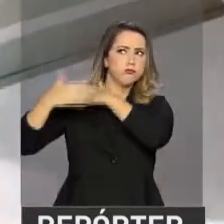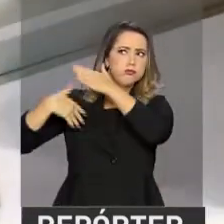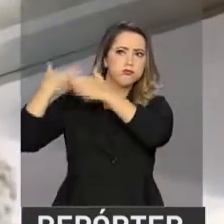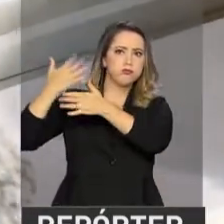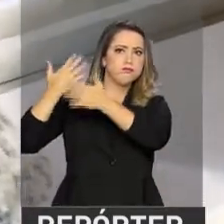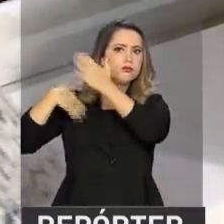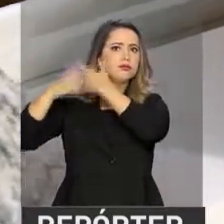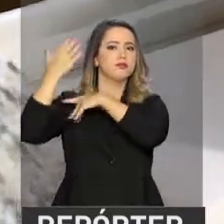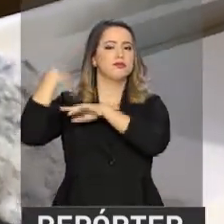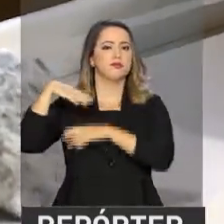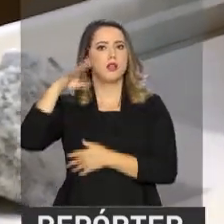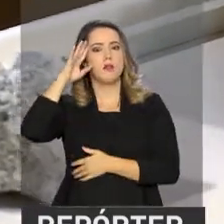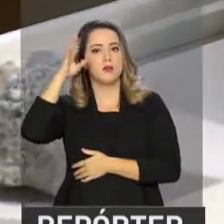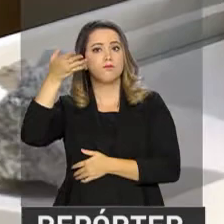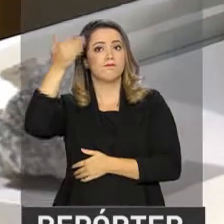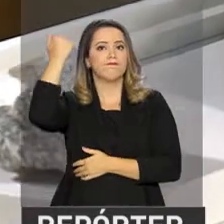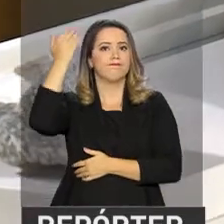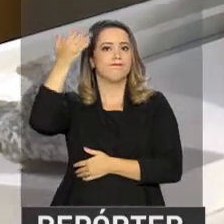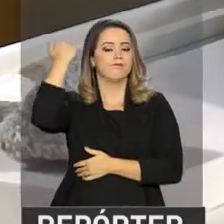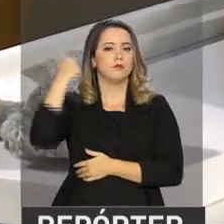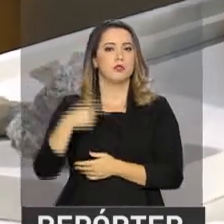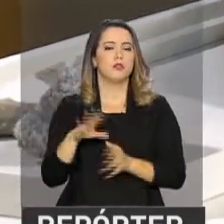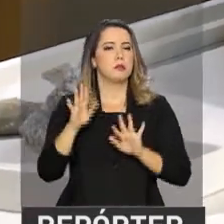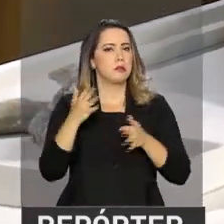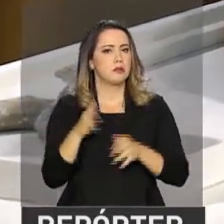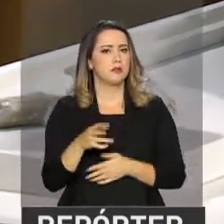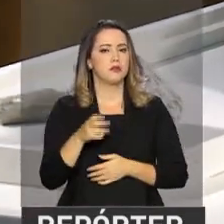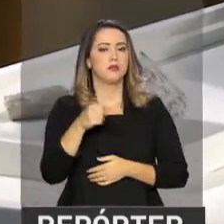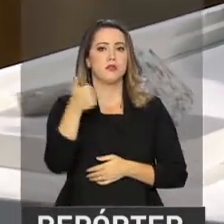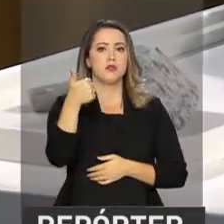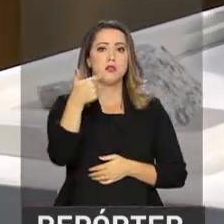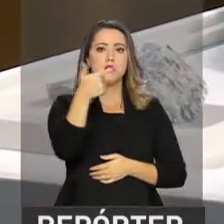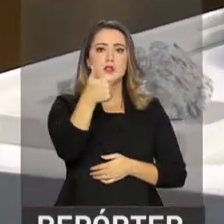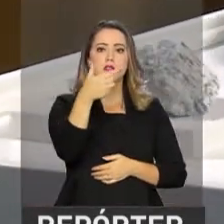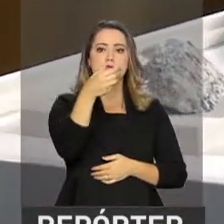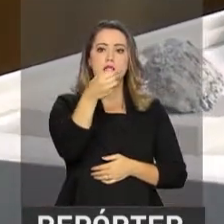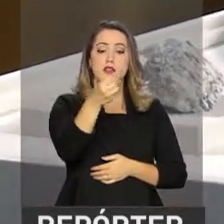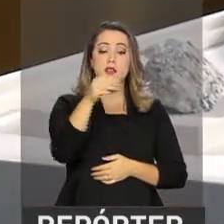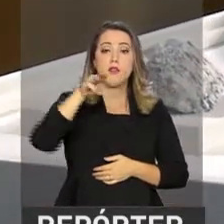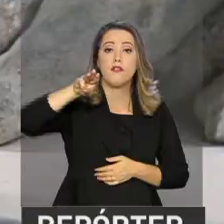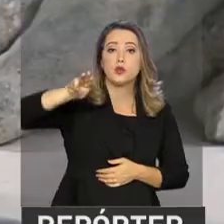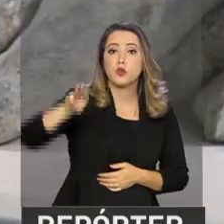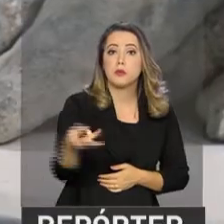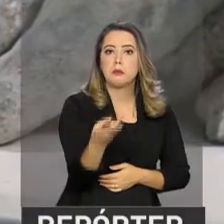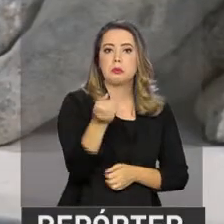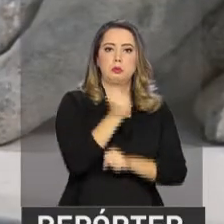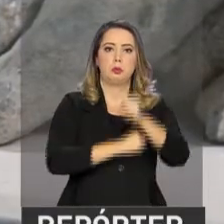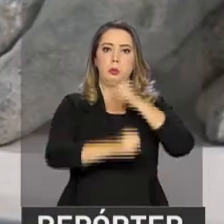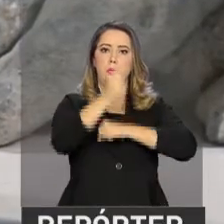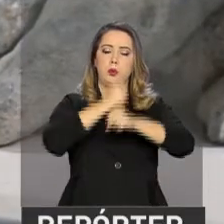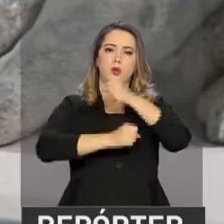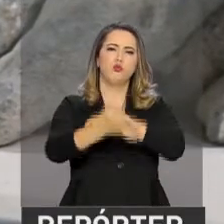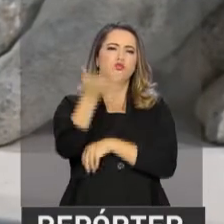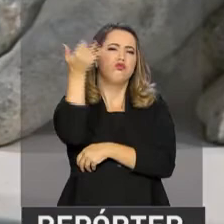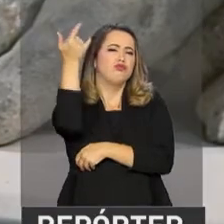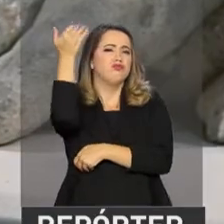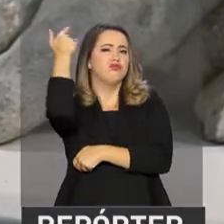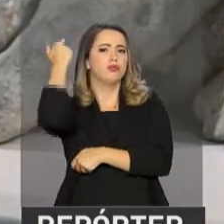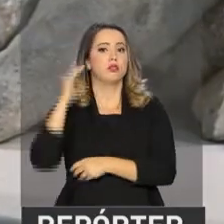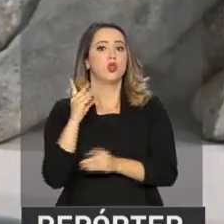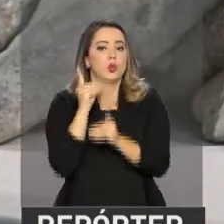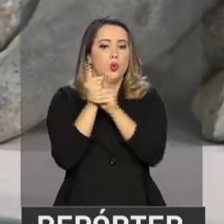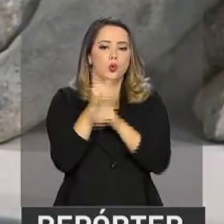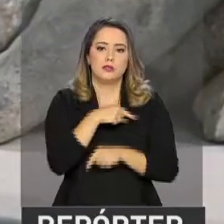viagem no tempo mais precisamente para cerca de 120 milhões de anos atrás o material encontrado na china